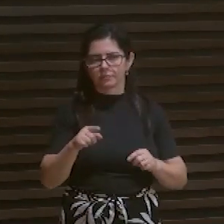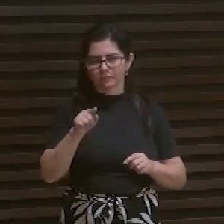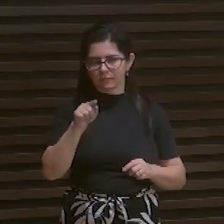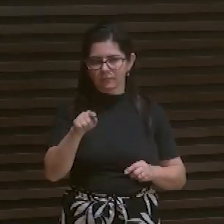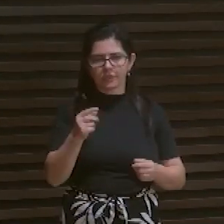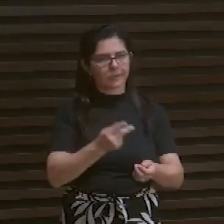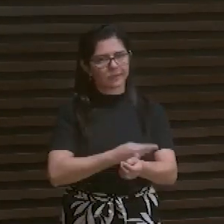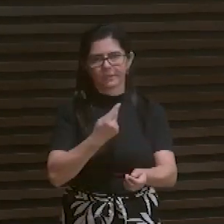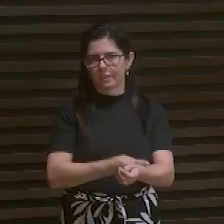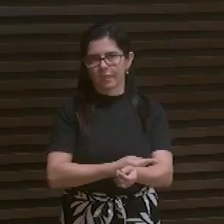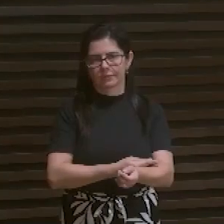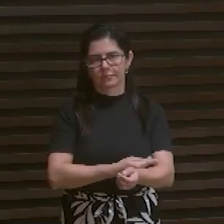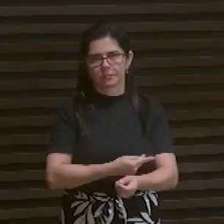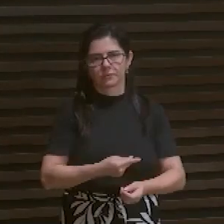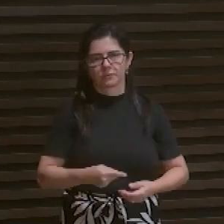ele.